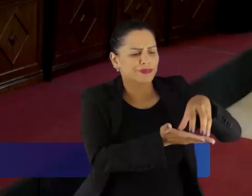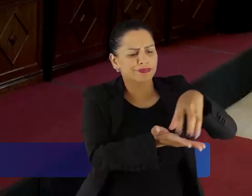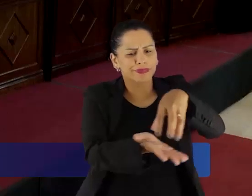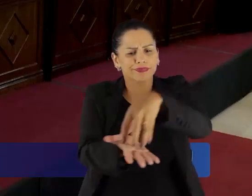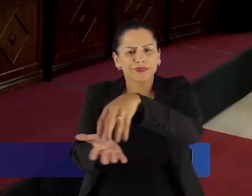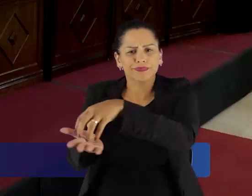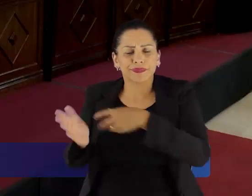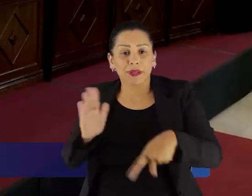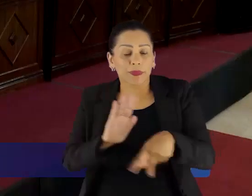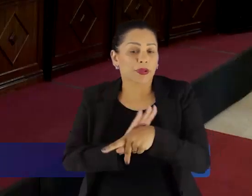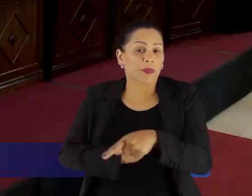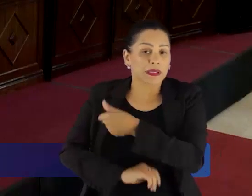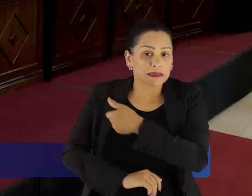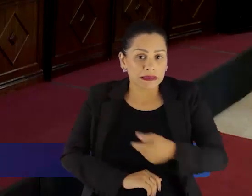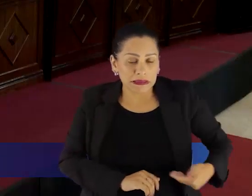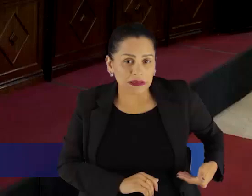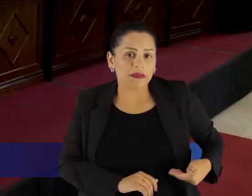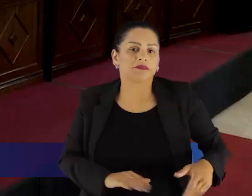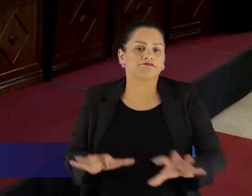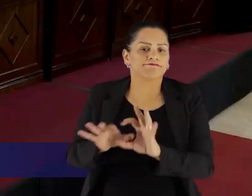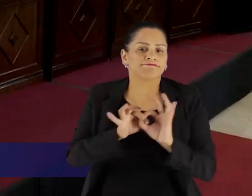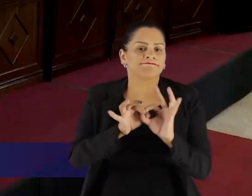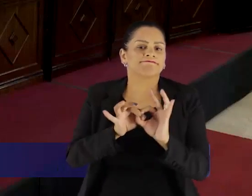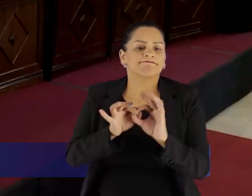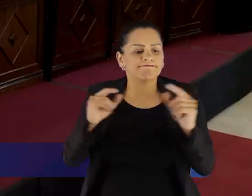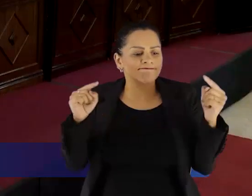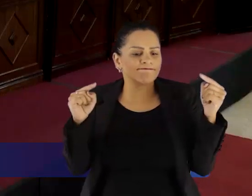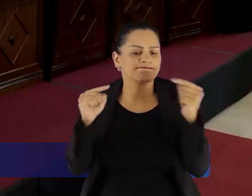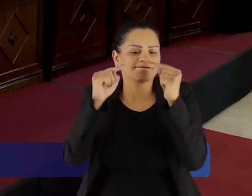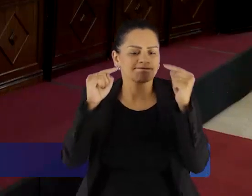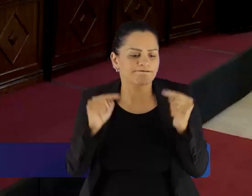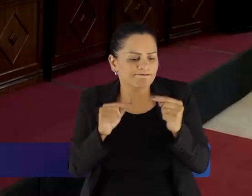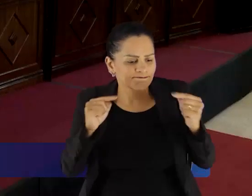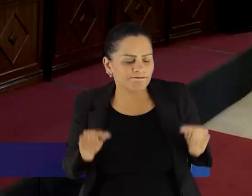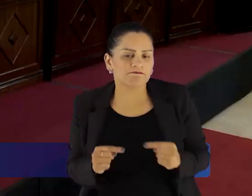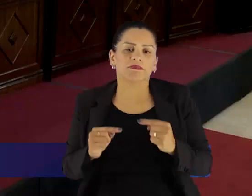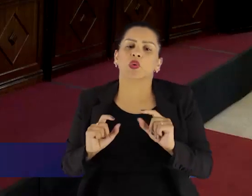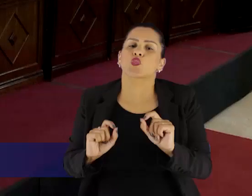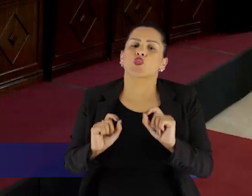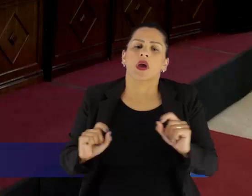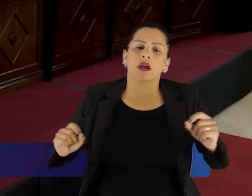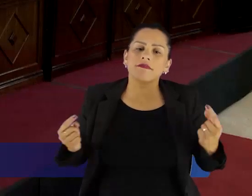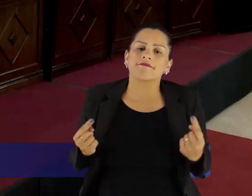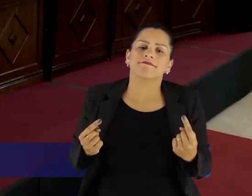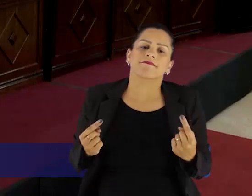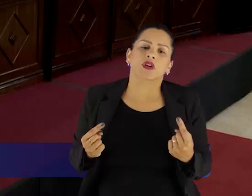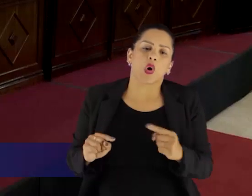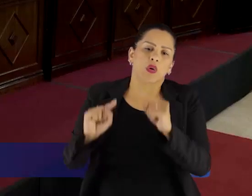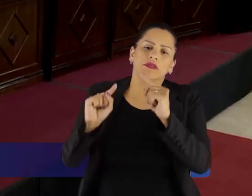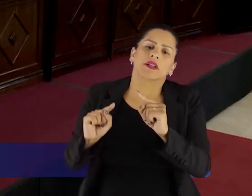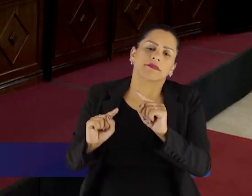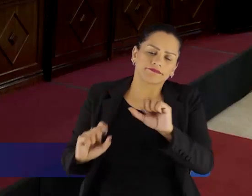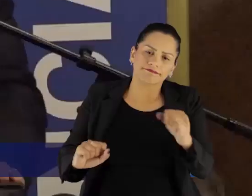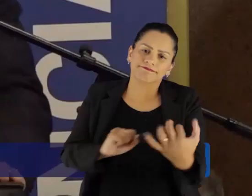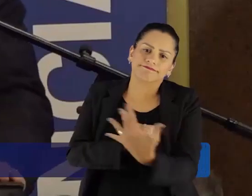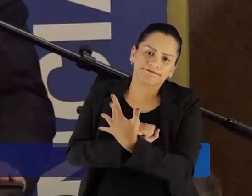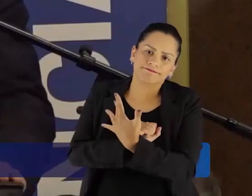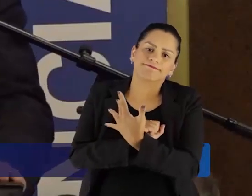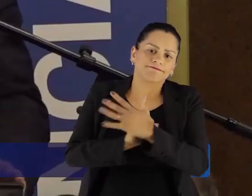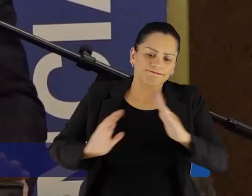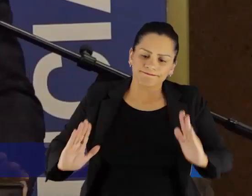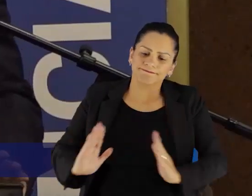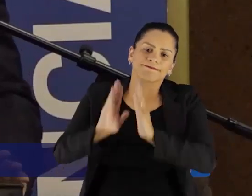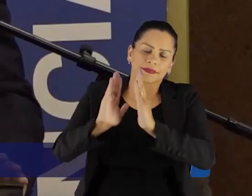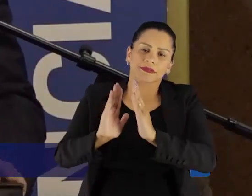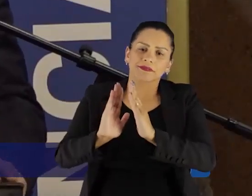de estado estiveram que estar sintonizadas para que a gente pudesse enfrentar a pandemia da covid-19 eu não